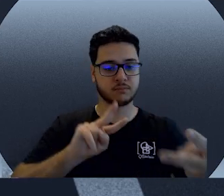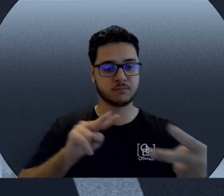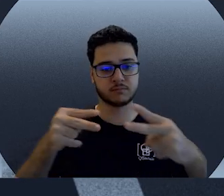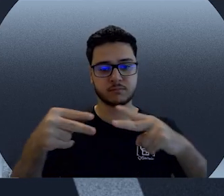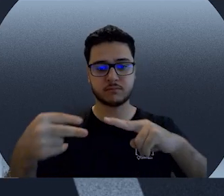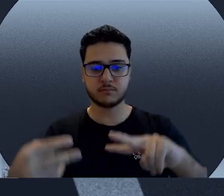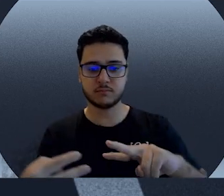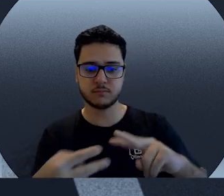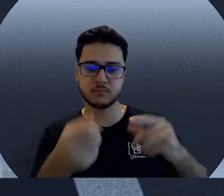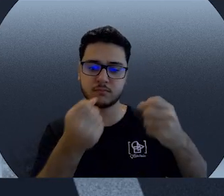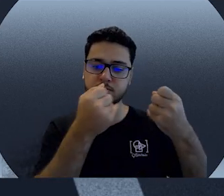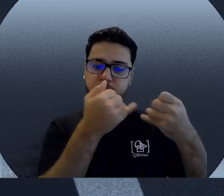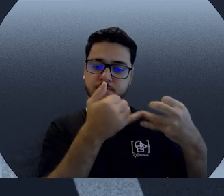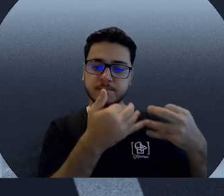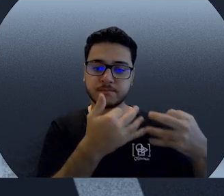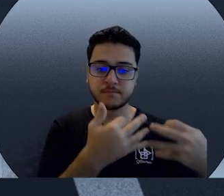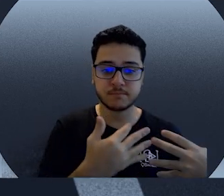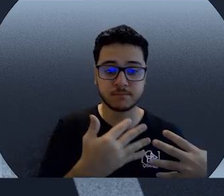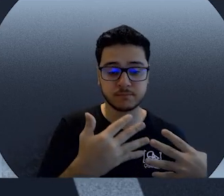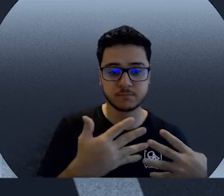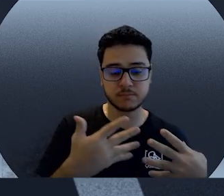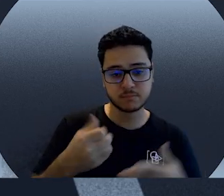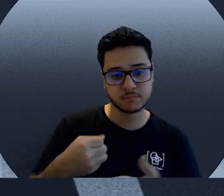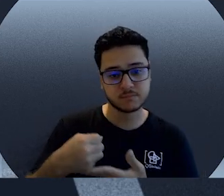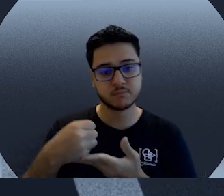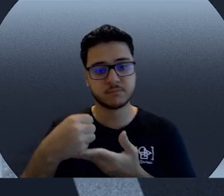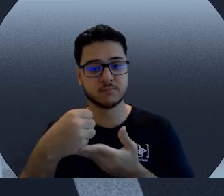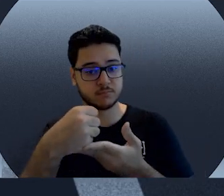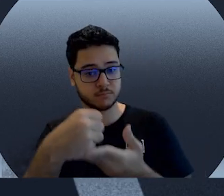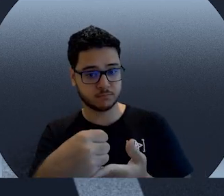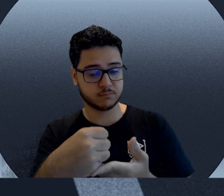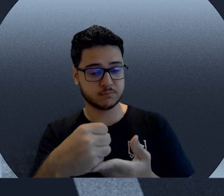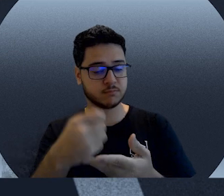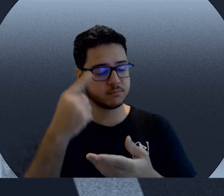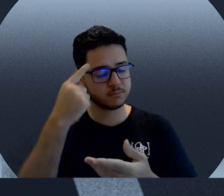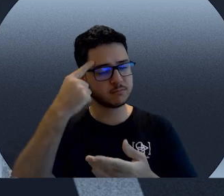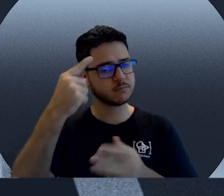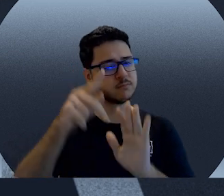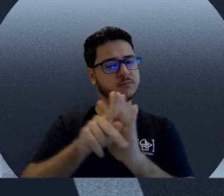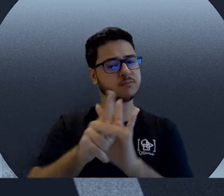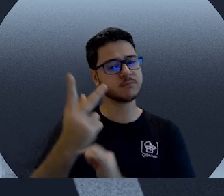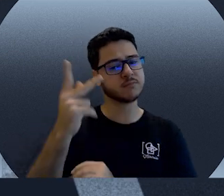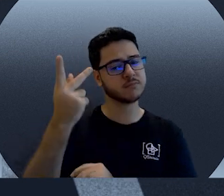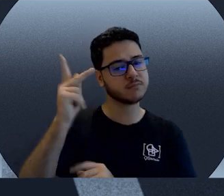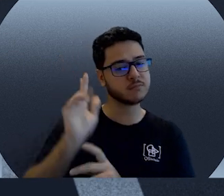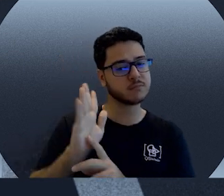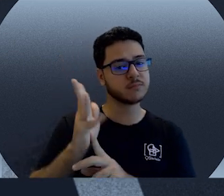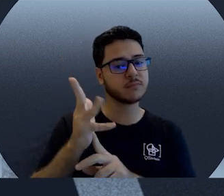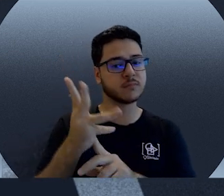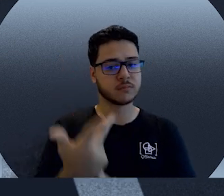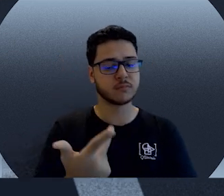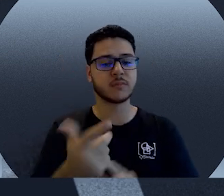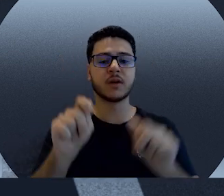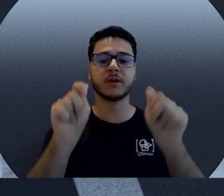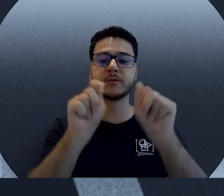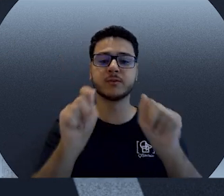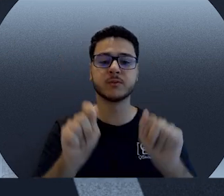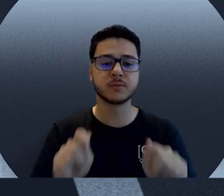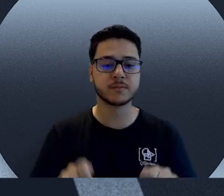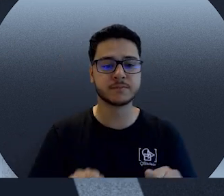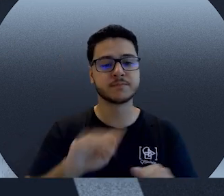entre linguagens e suportes. A gente pensa, né, na história da arte, a gente vai ver, poxa, escultura está nesse